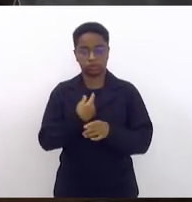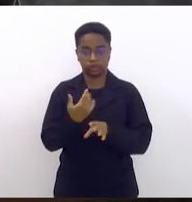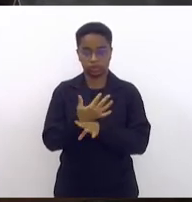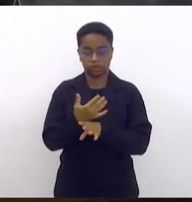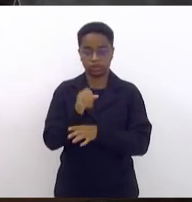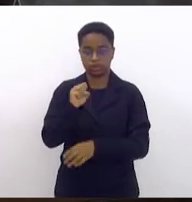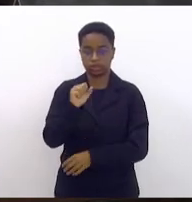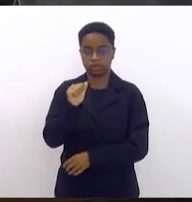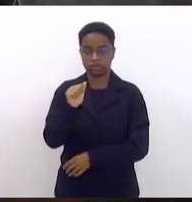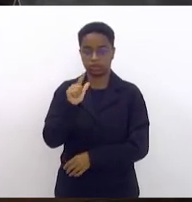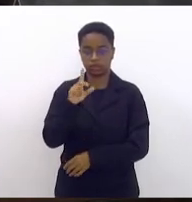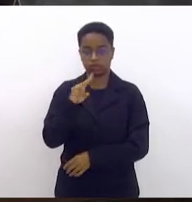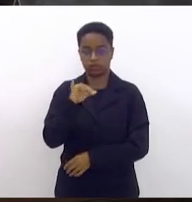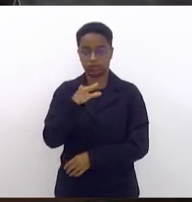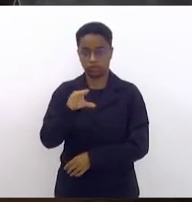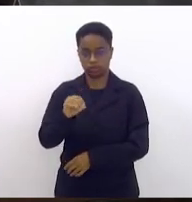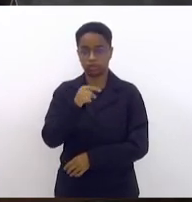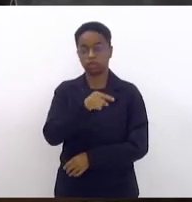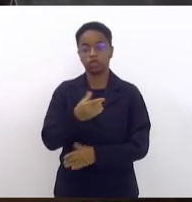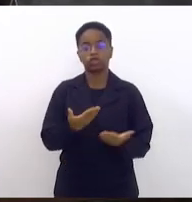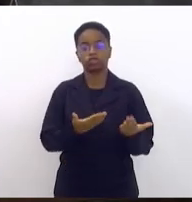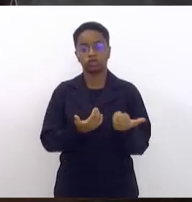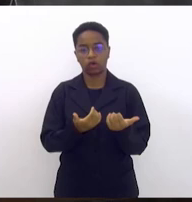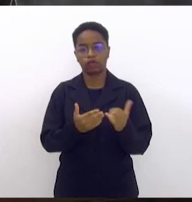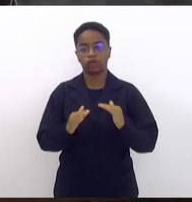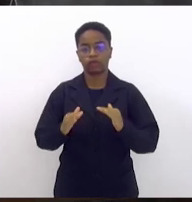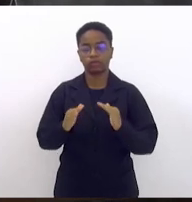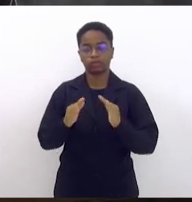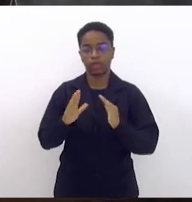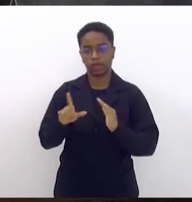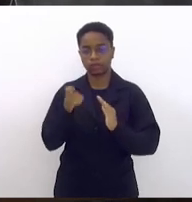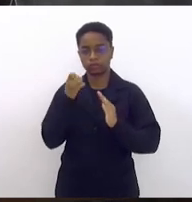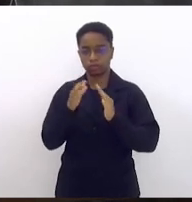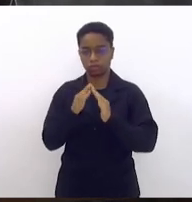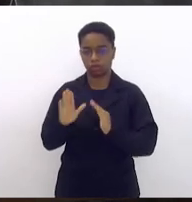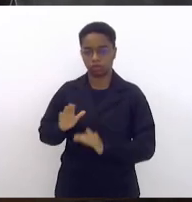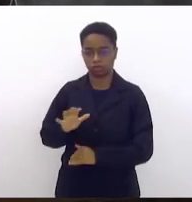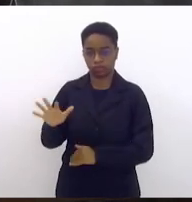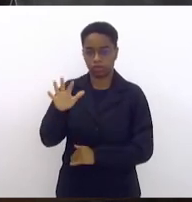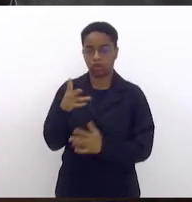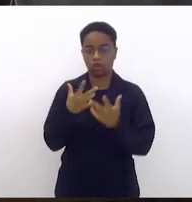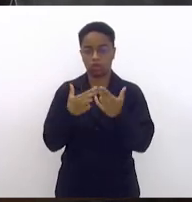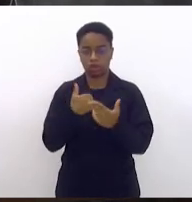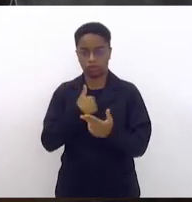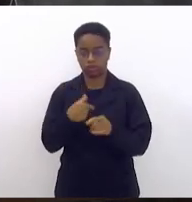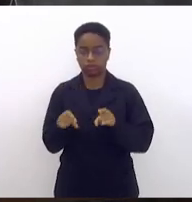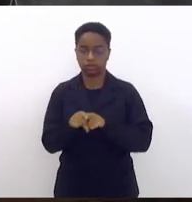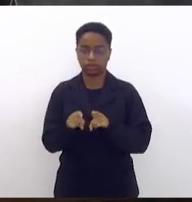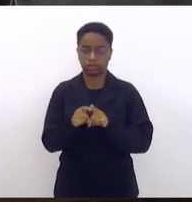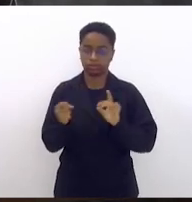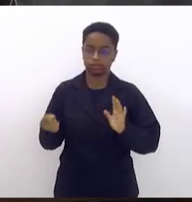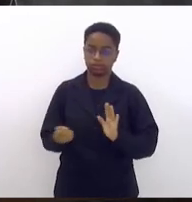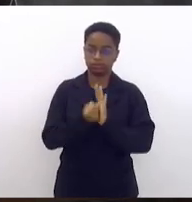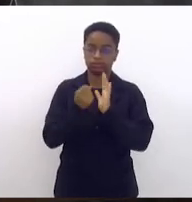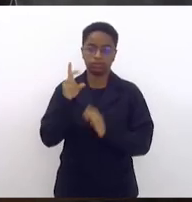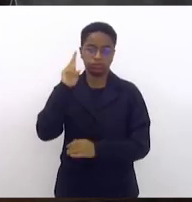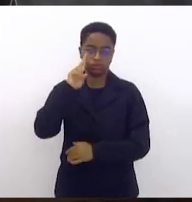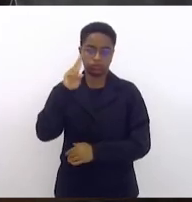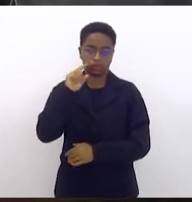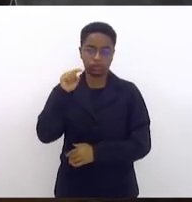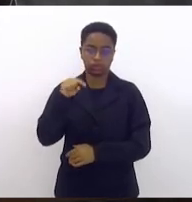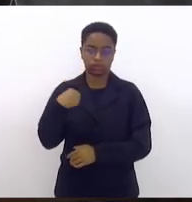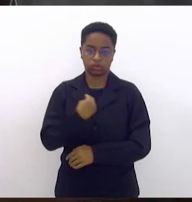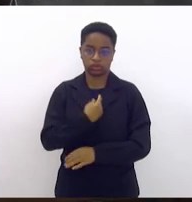Salvino foi um jovem que veio de comunidade assim como eu e deixou sua marca na história do nosso